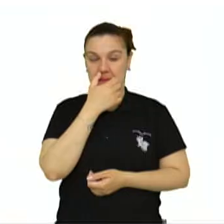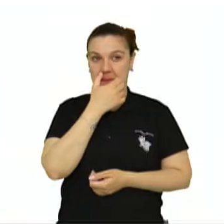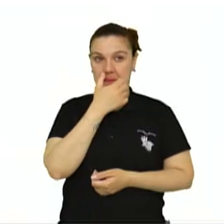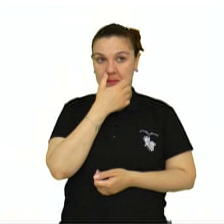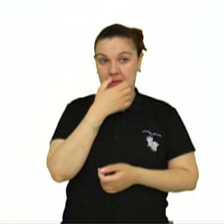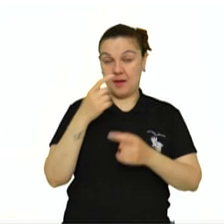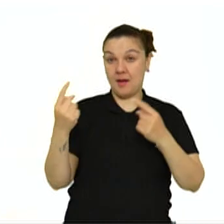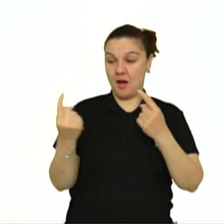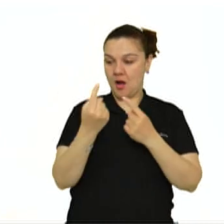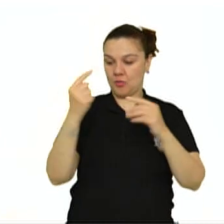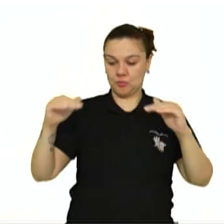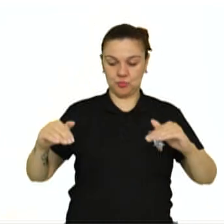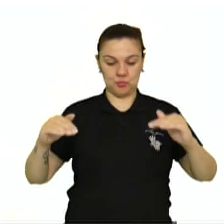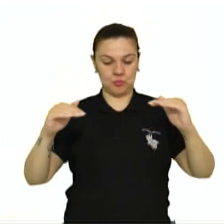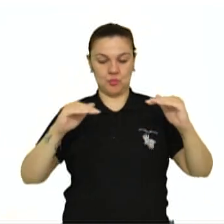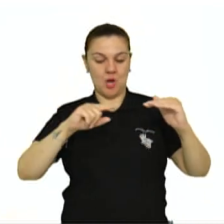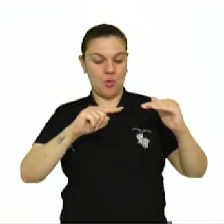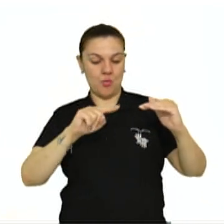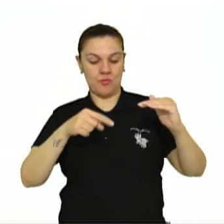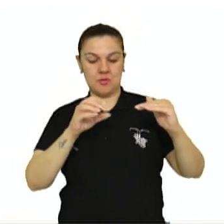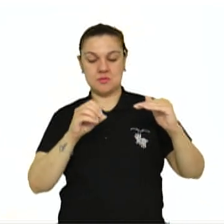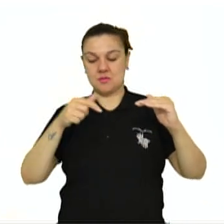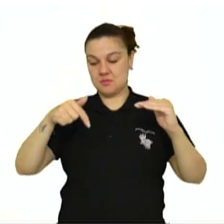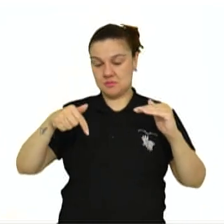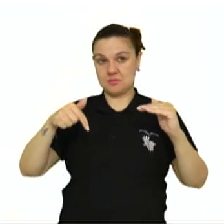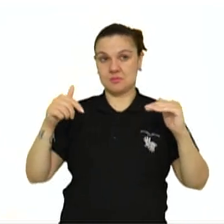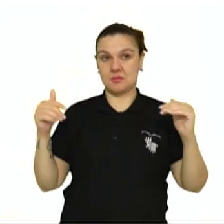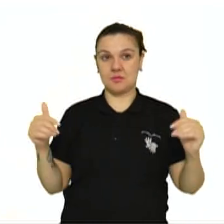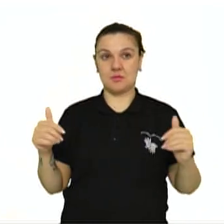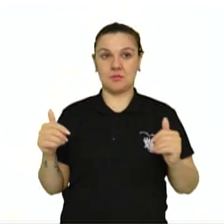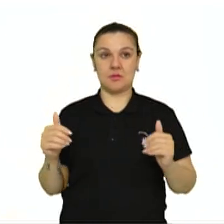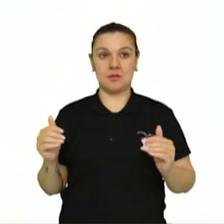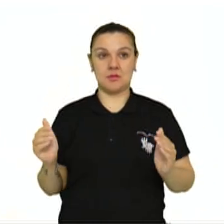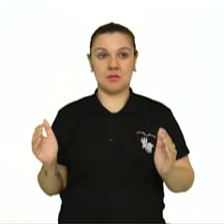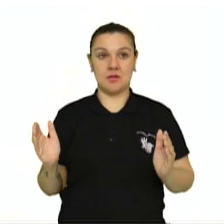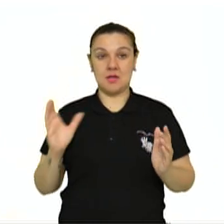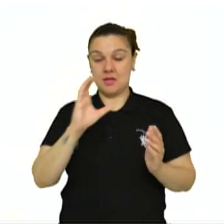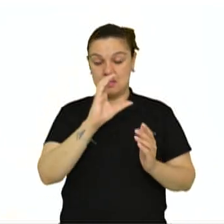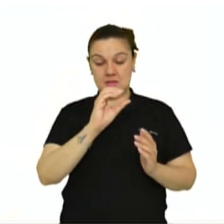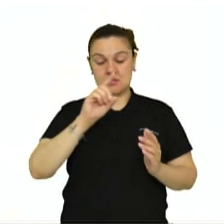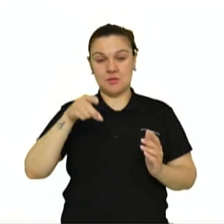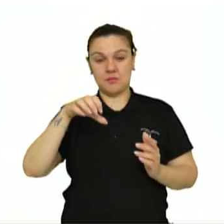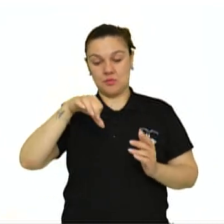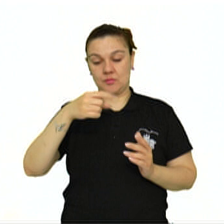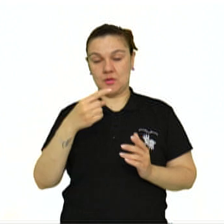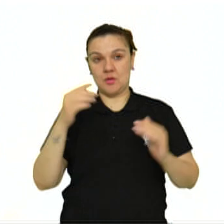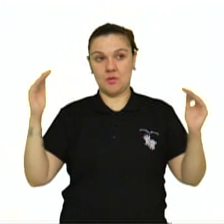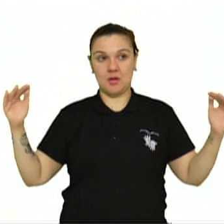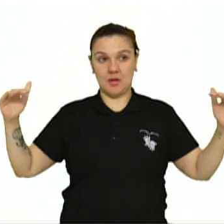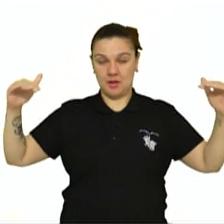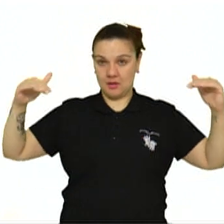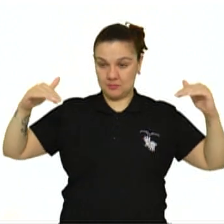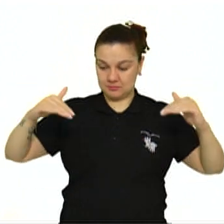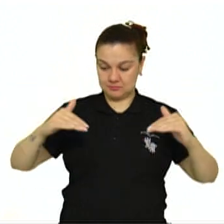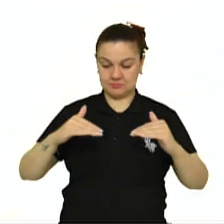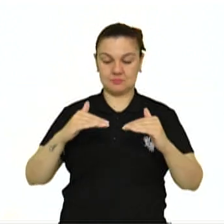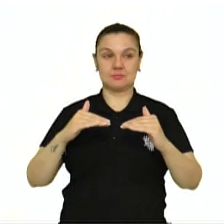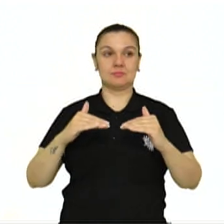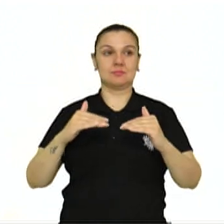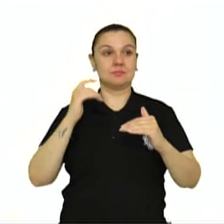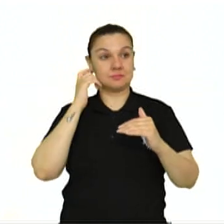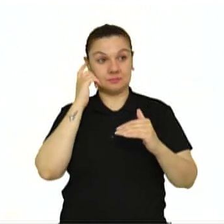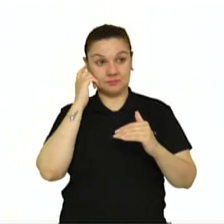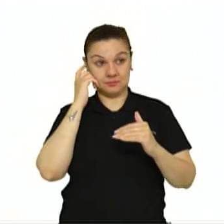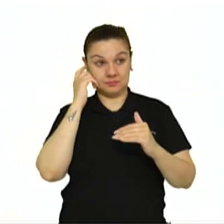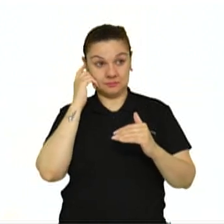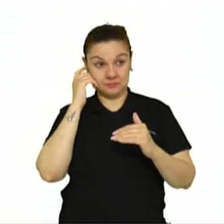A altura da rede, 1,07 m, nas extremidades e 0,91 no centro. Então, a gente tem, né, geralmente os atletas estão